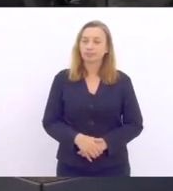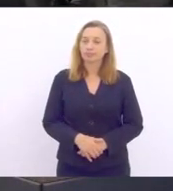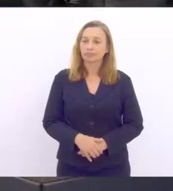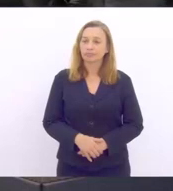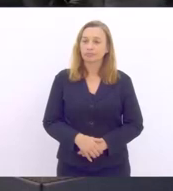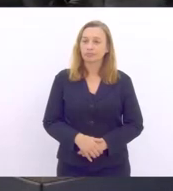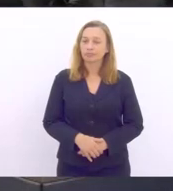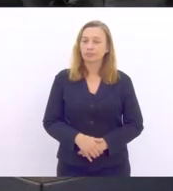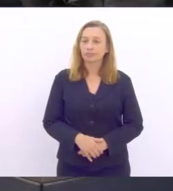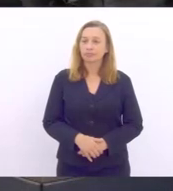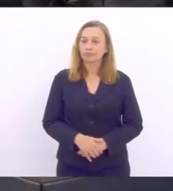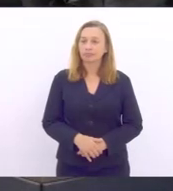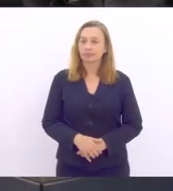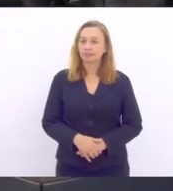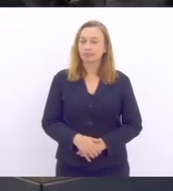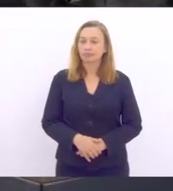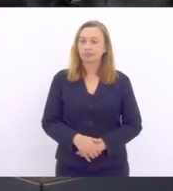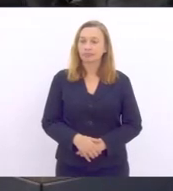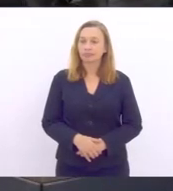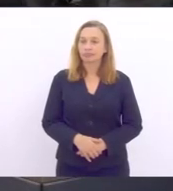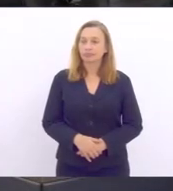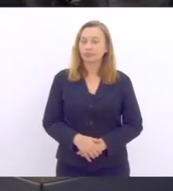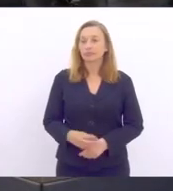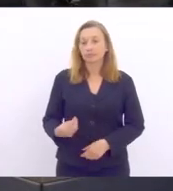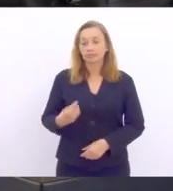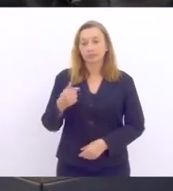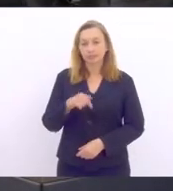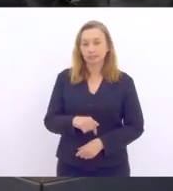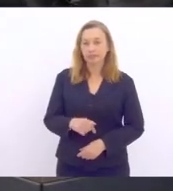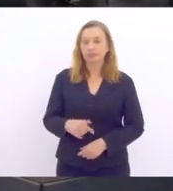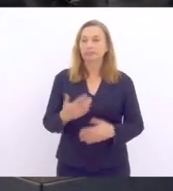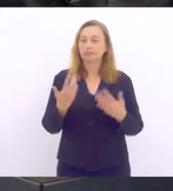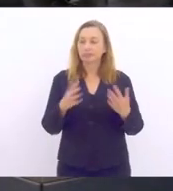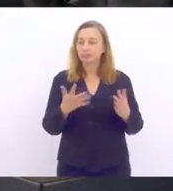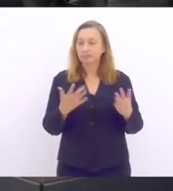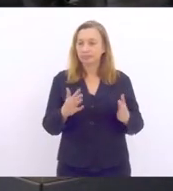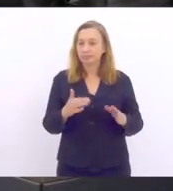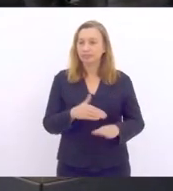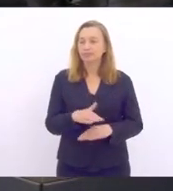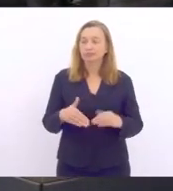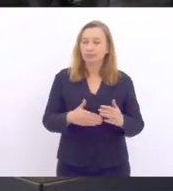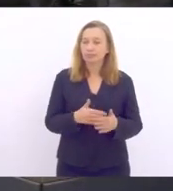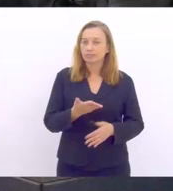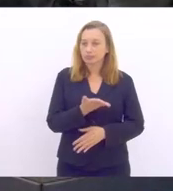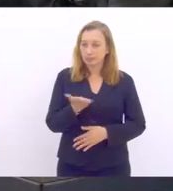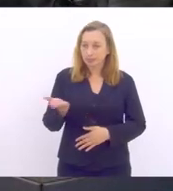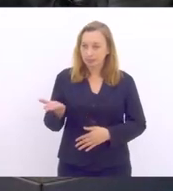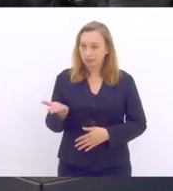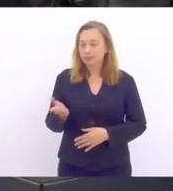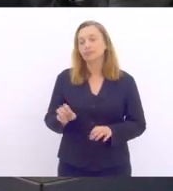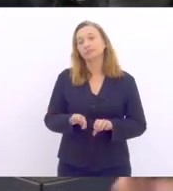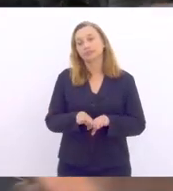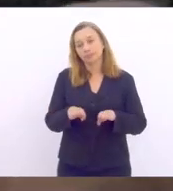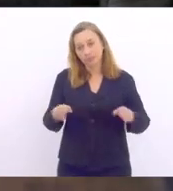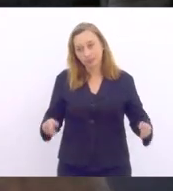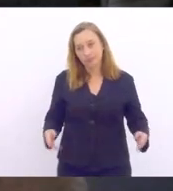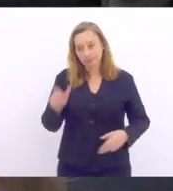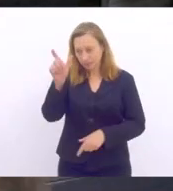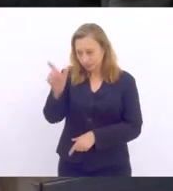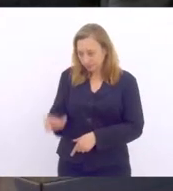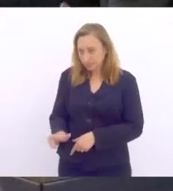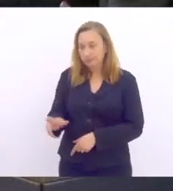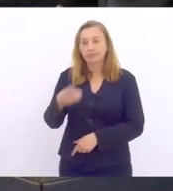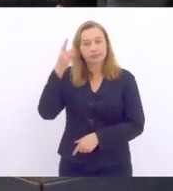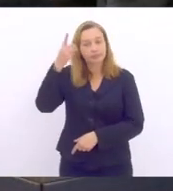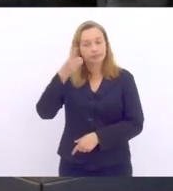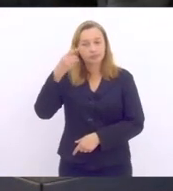imagina, doutor, que estivesse presente nessa audiência pública. Cumprimento a todas e todos os presentes e à mesa, na figura dos deputados